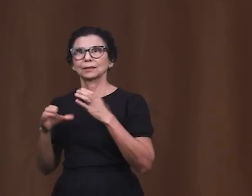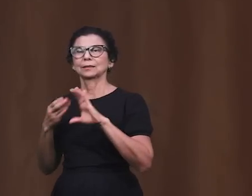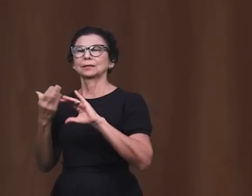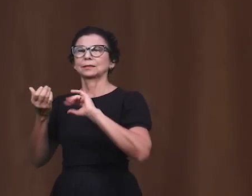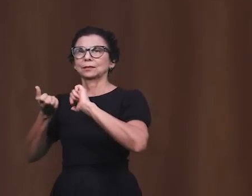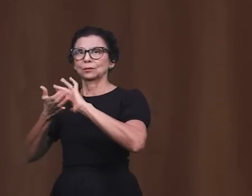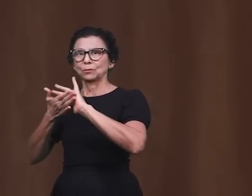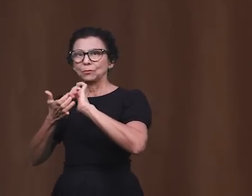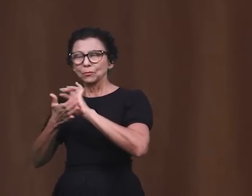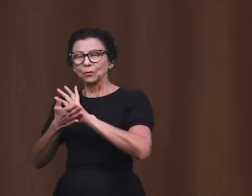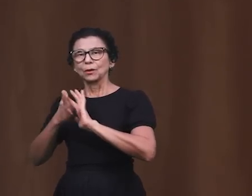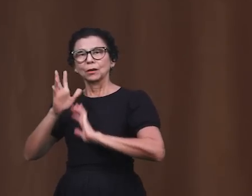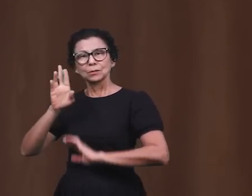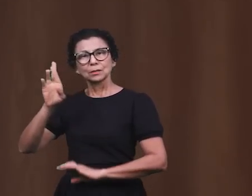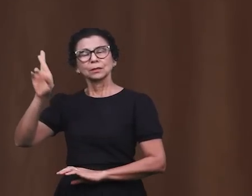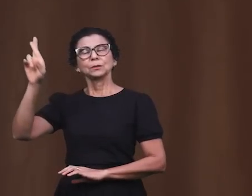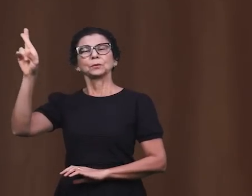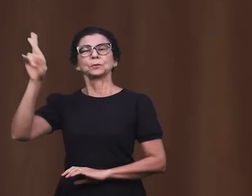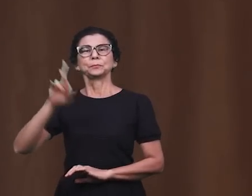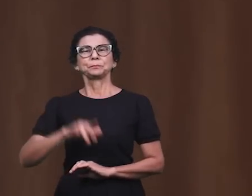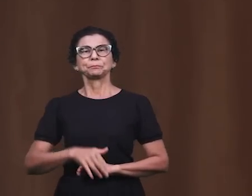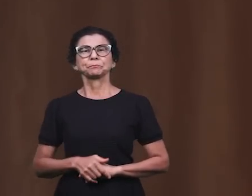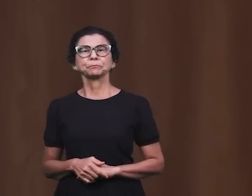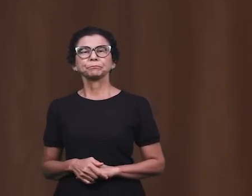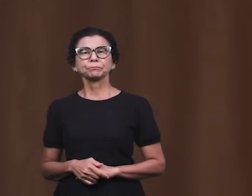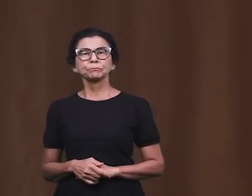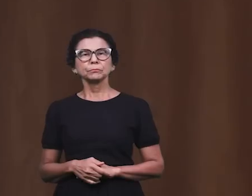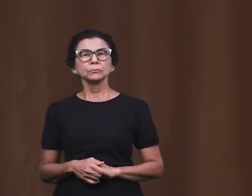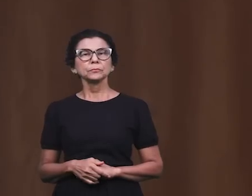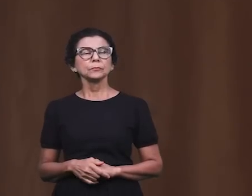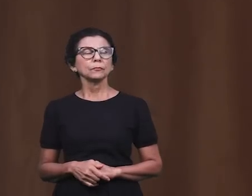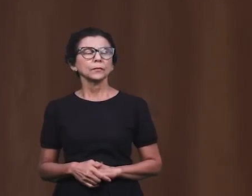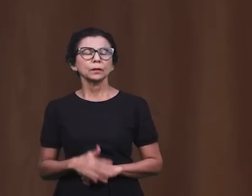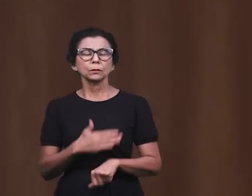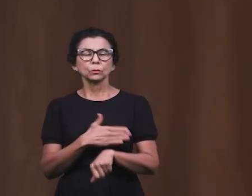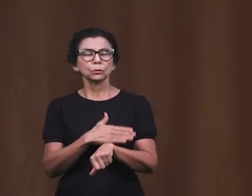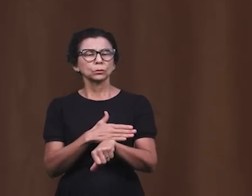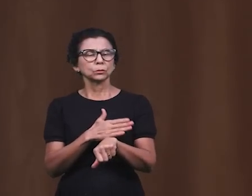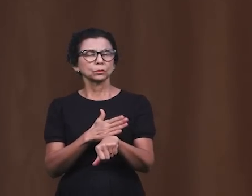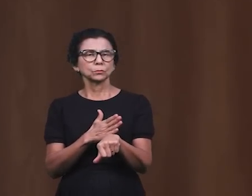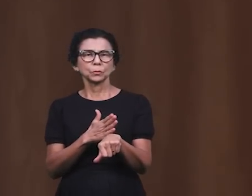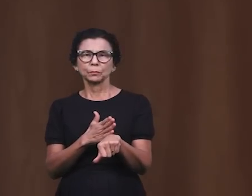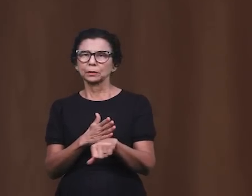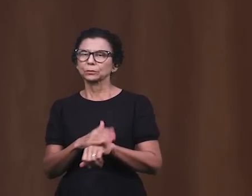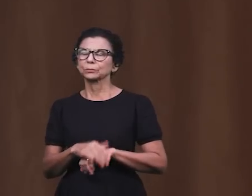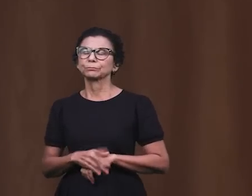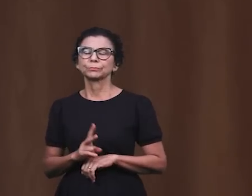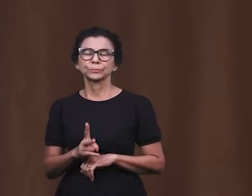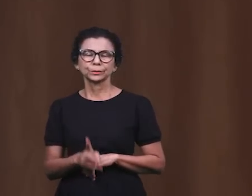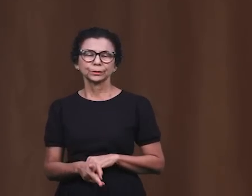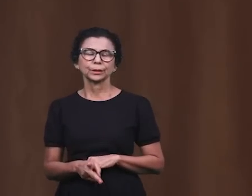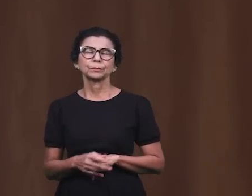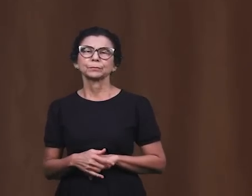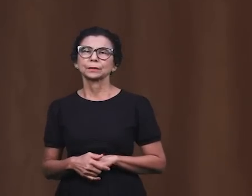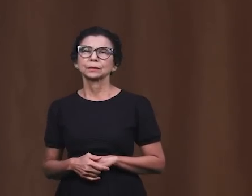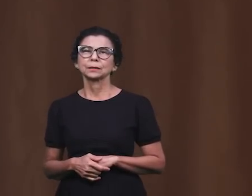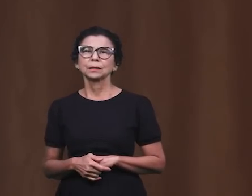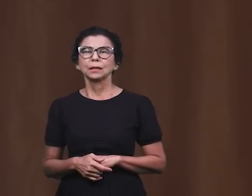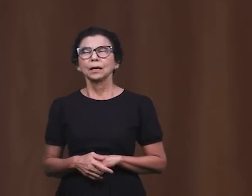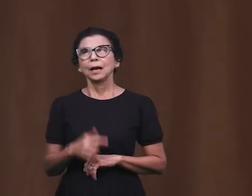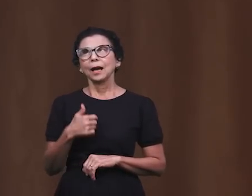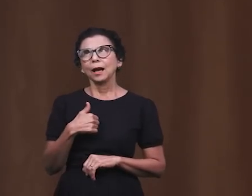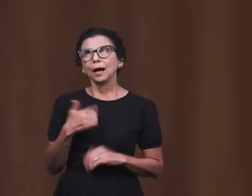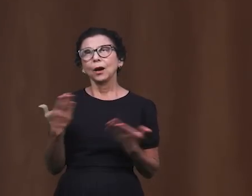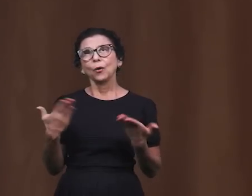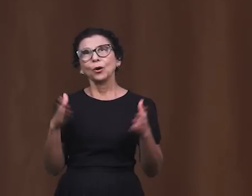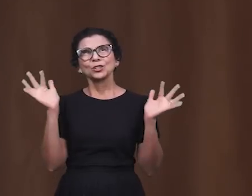louvor ao Senhor, ele tem lugar na vida da igreja em todo momento. Não é cantar só quando está